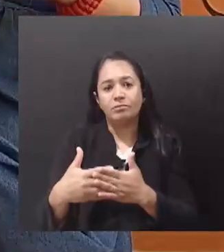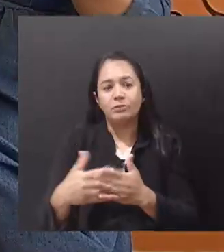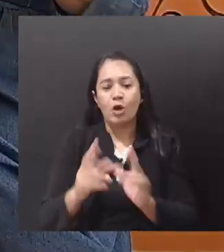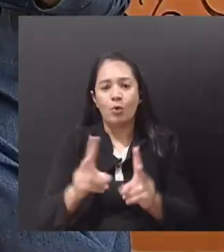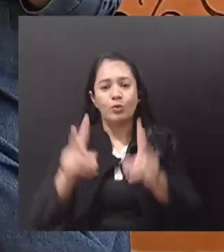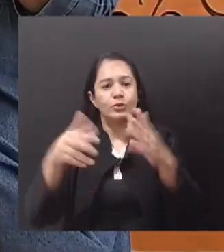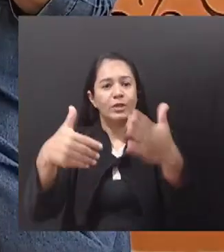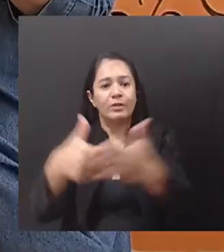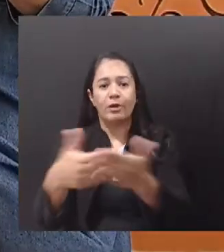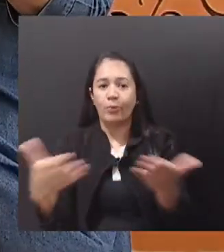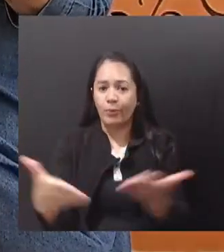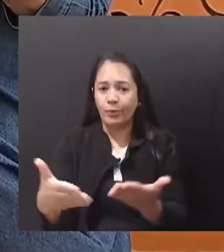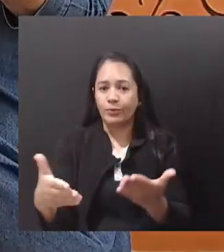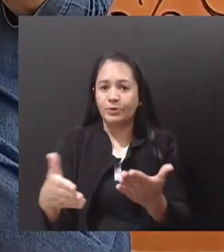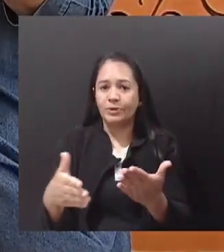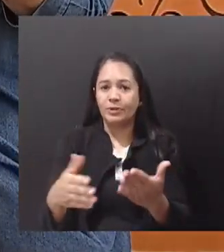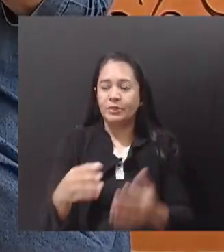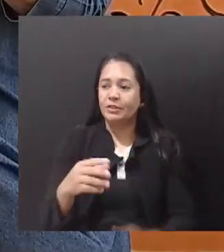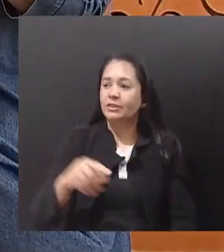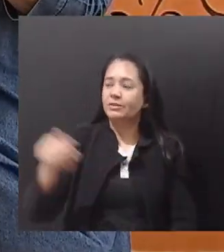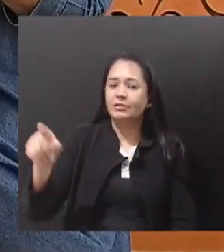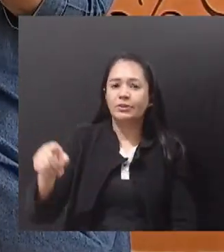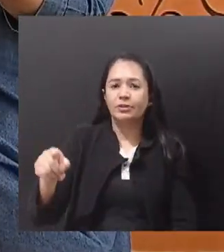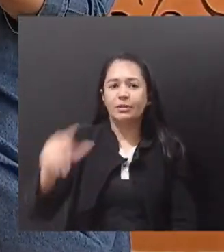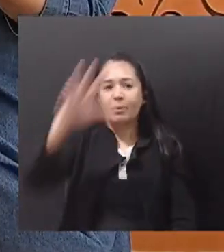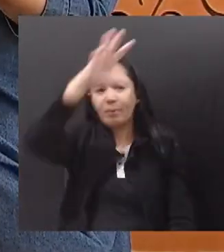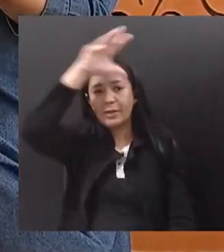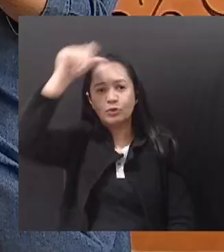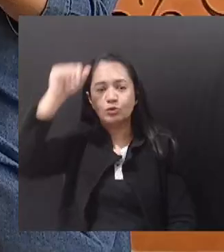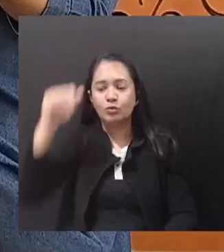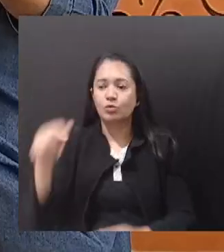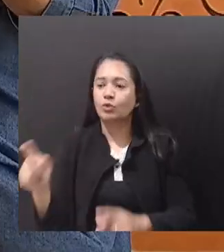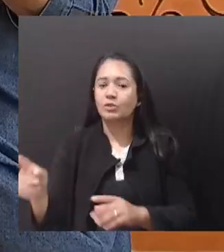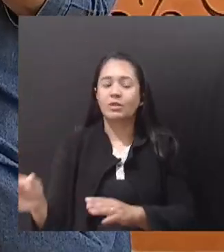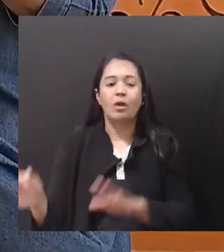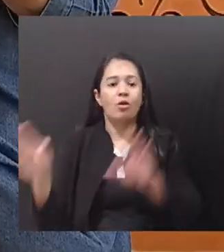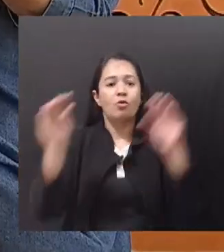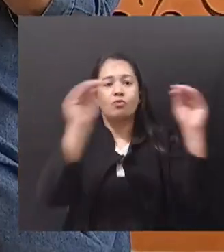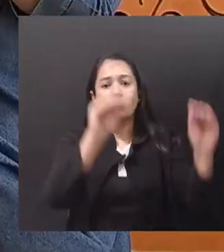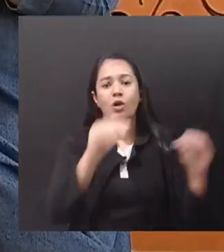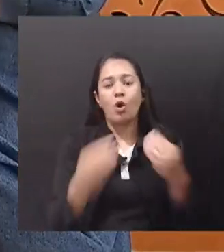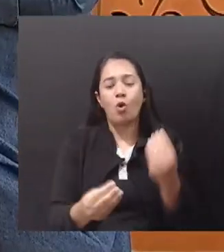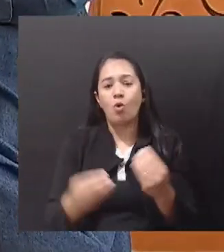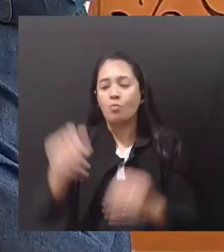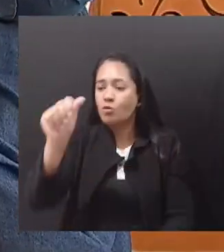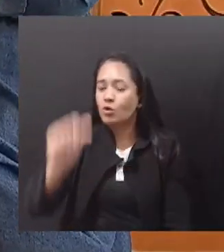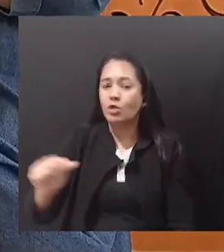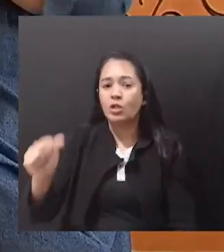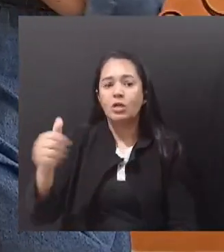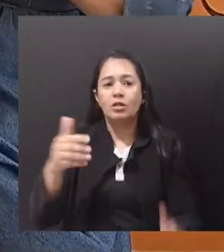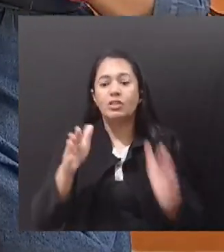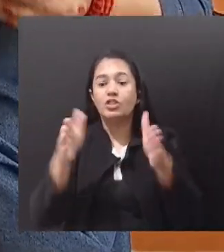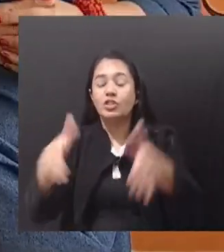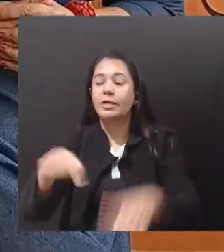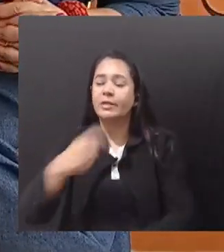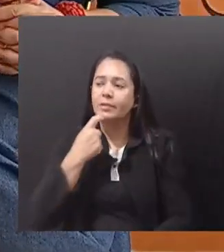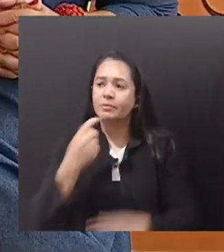hoje. Saiu de Campo Grande, como então a Fraternidade Sem Fronteiras chega a